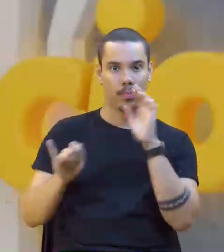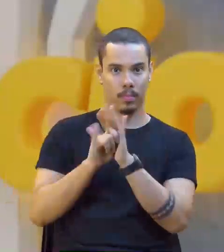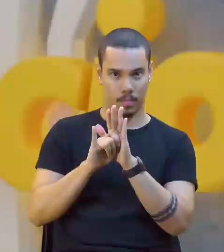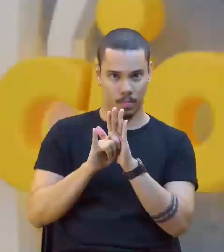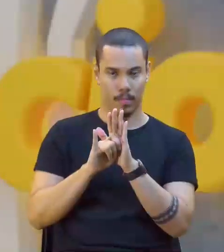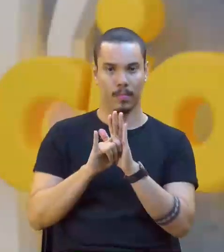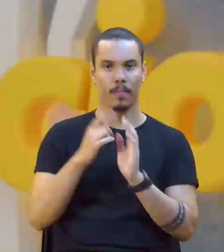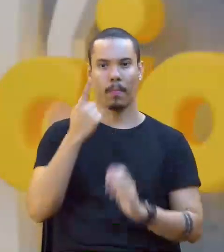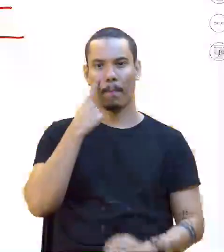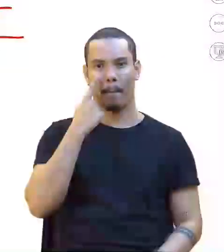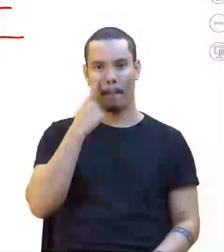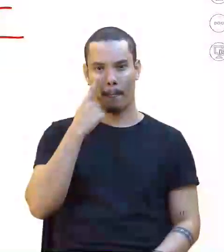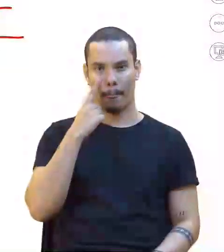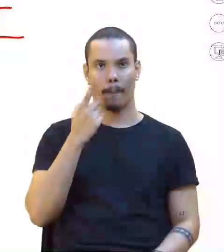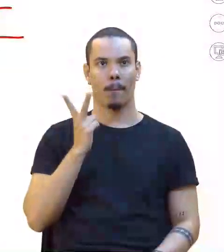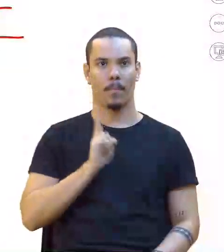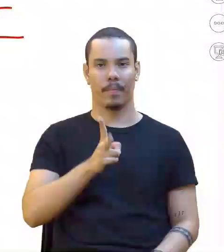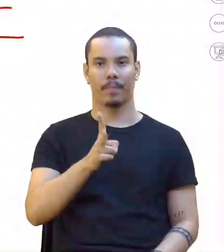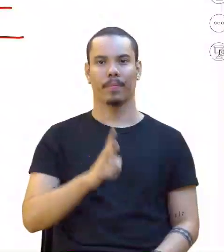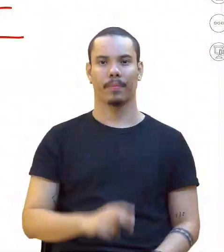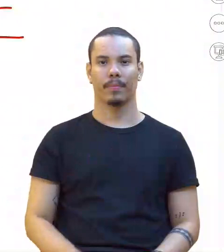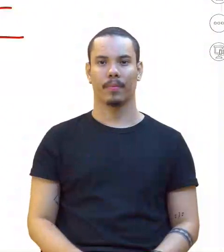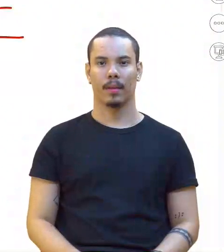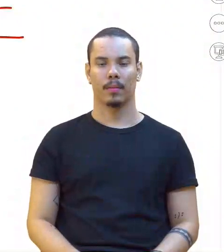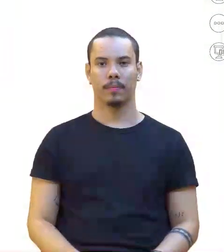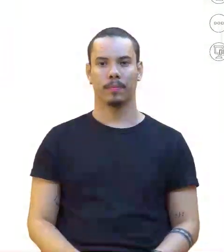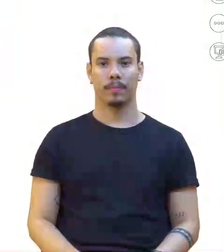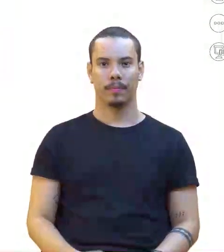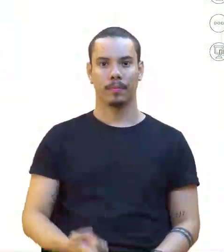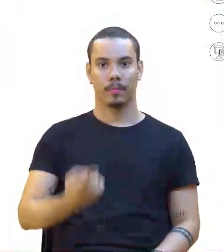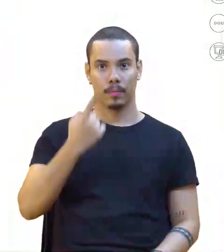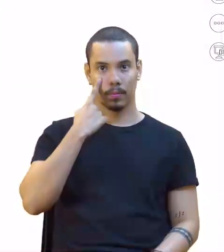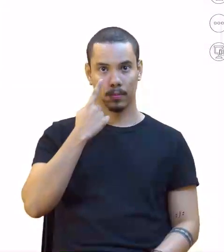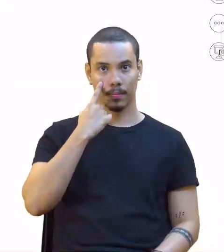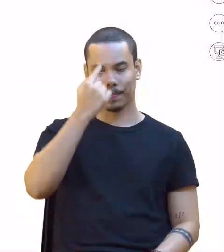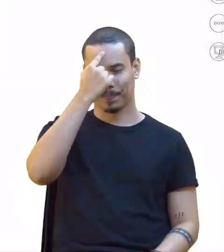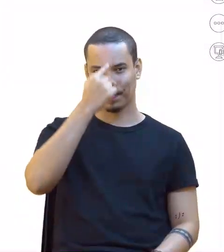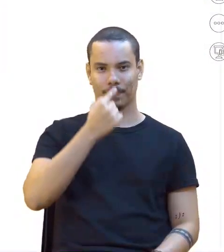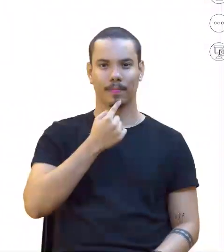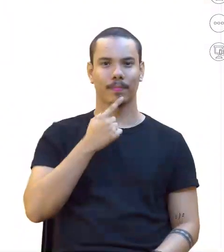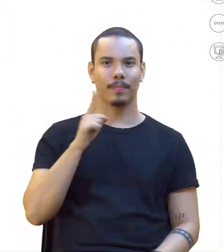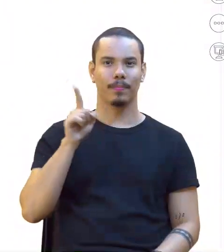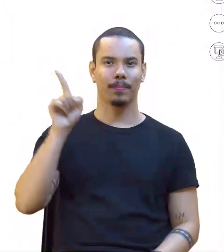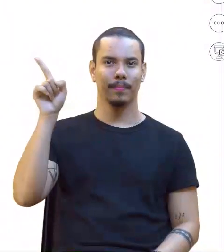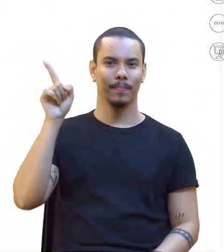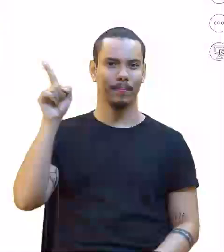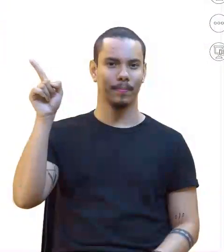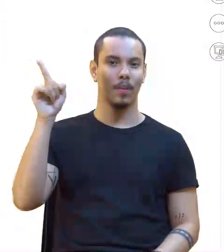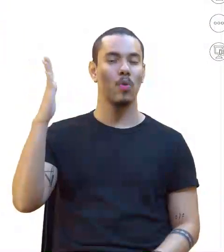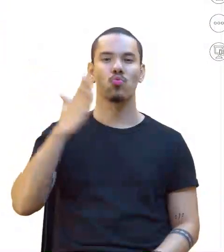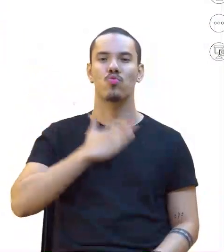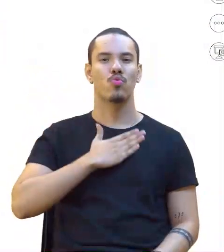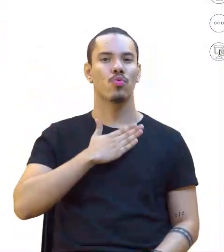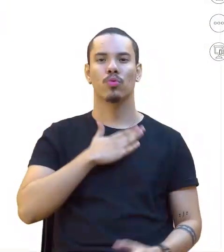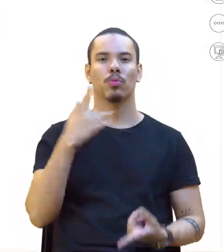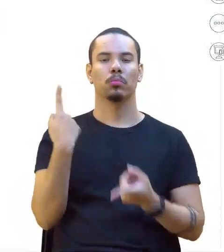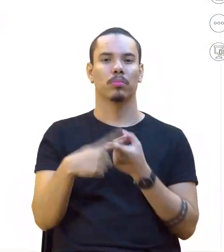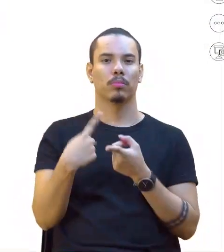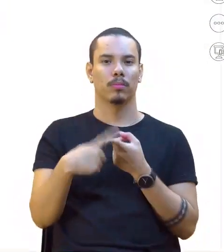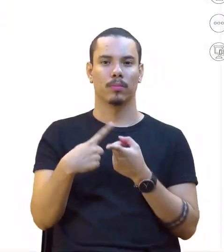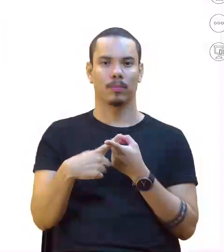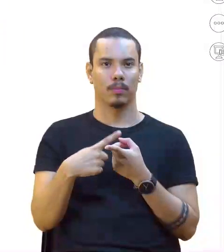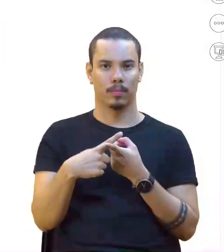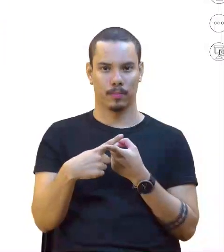para a gente dar continuidade? E olha só, essa imagem eu gosto dela porque ela